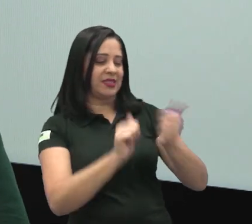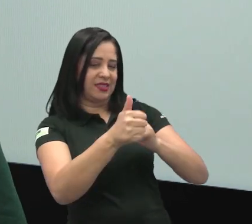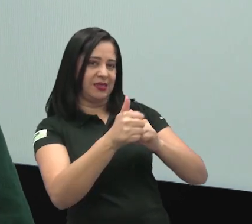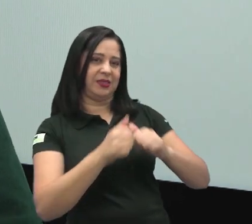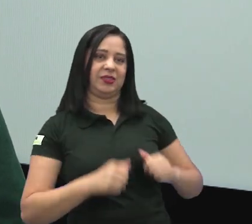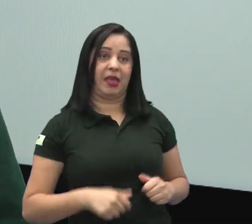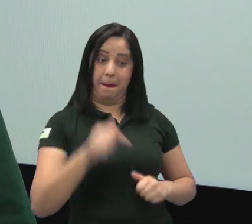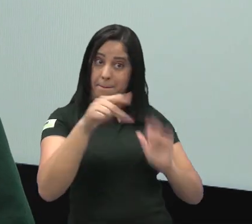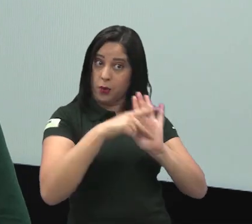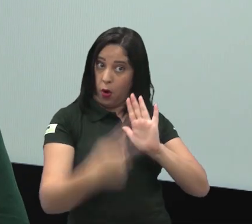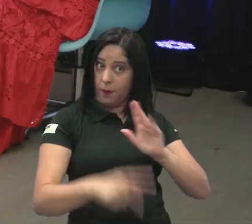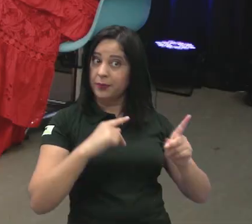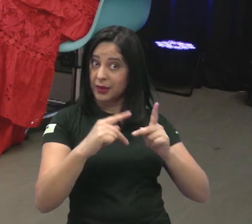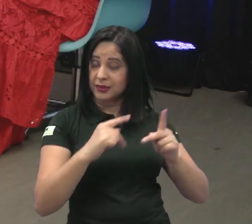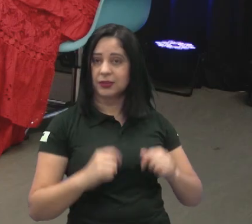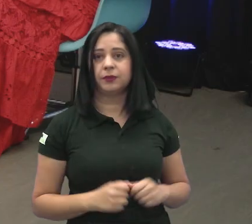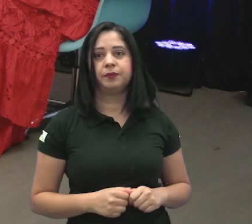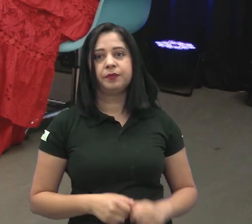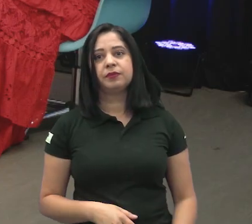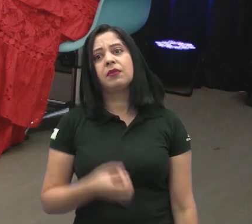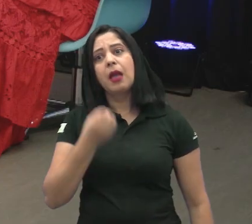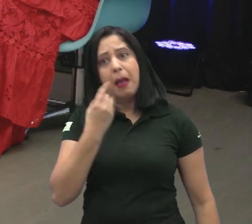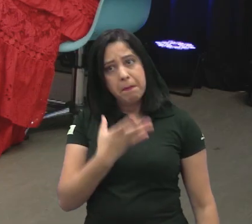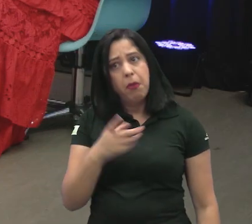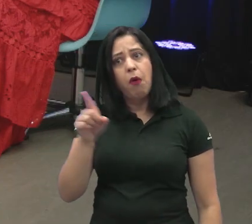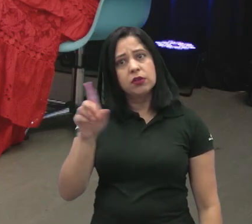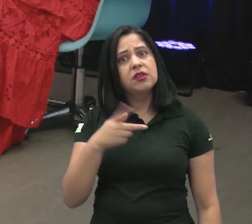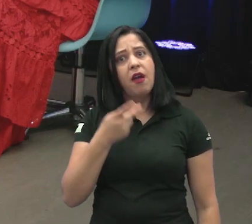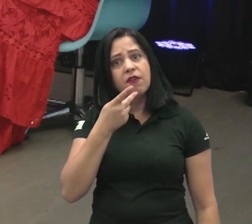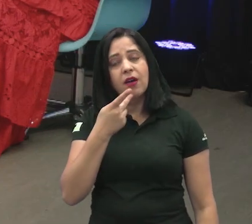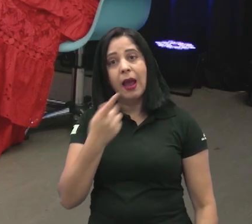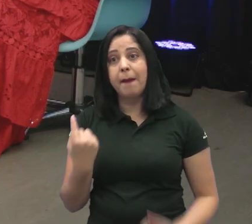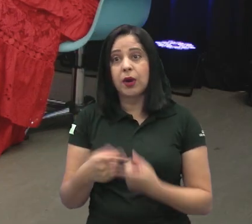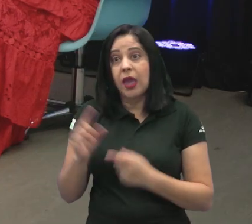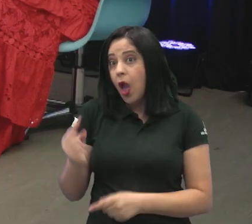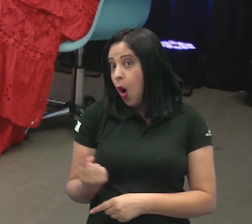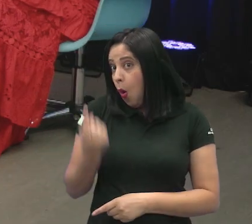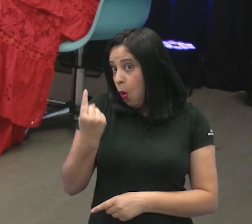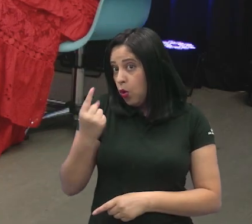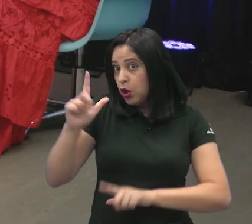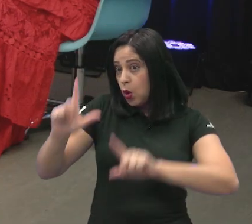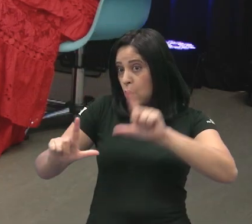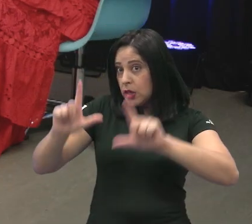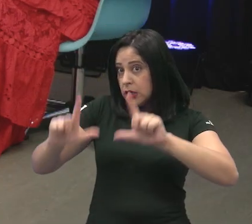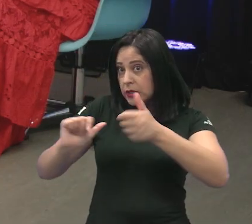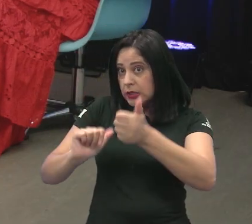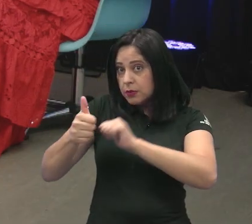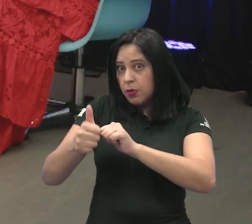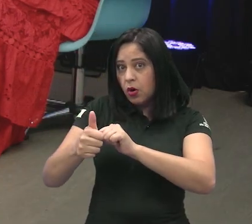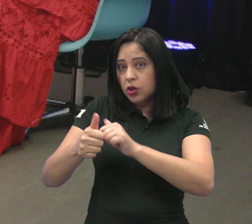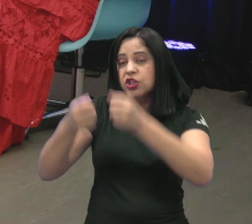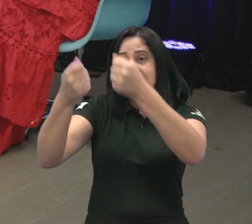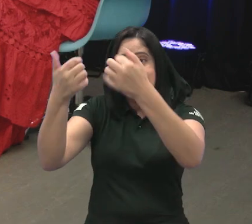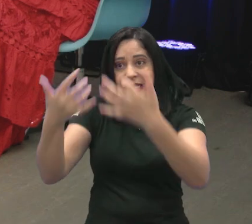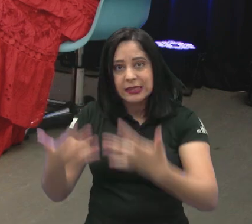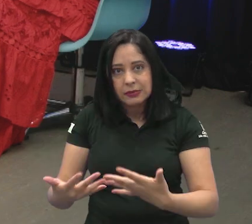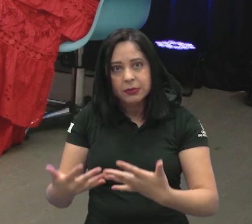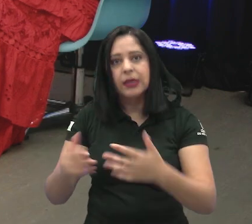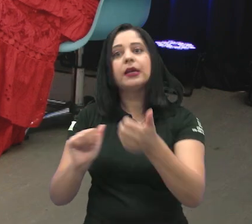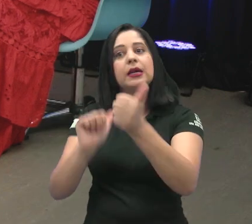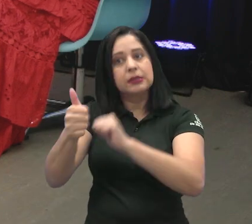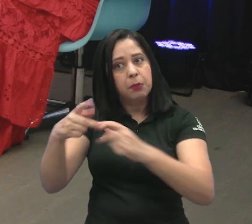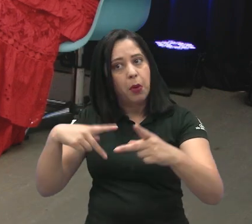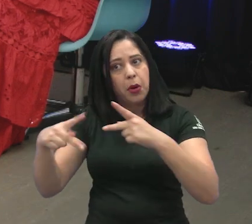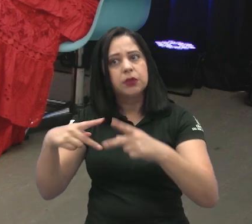aqui de São José dos Campos. E foi muito bom você falar isso, porque é o único programa de esporte aqui na região que fala do nosso esporte de São José